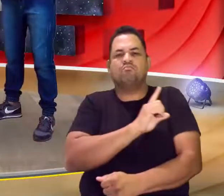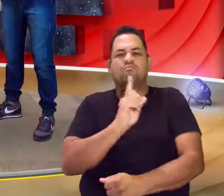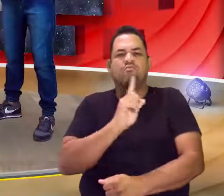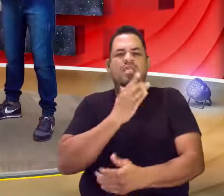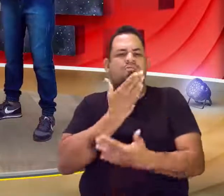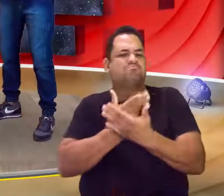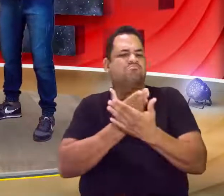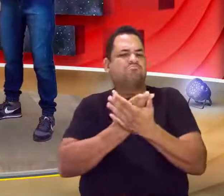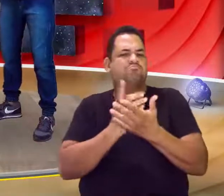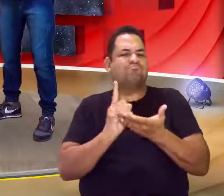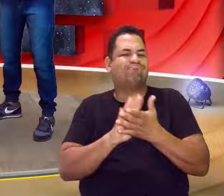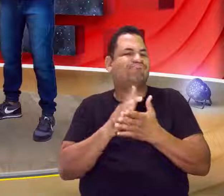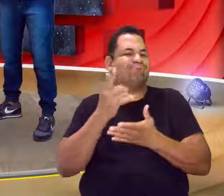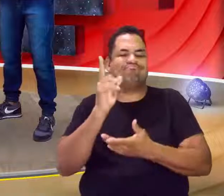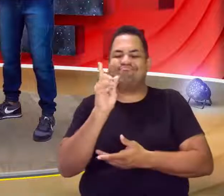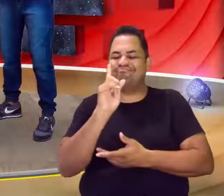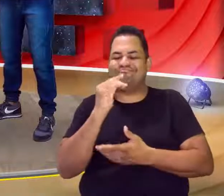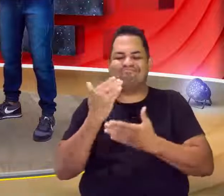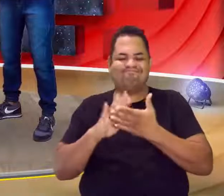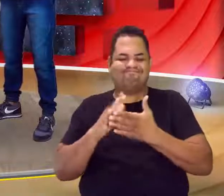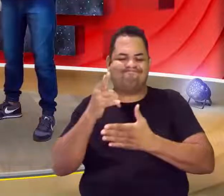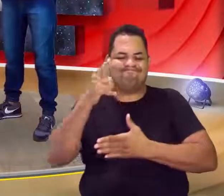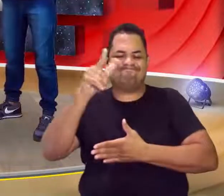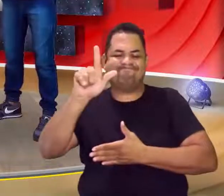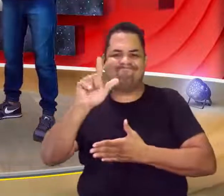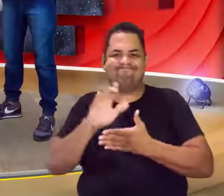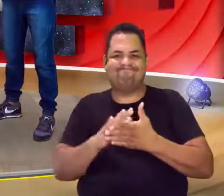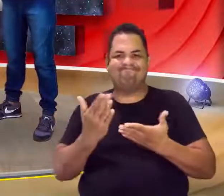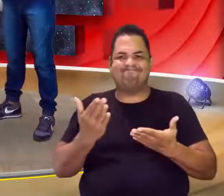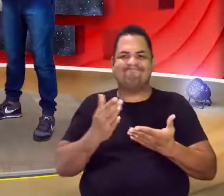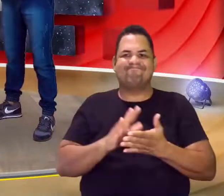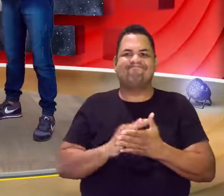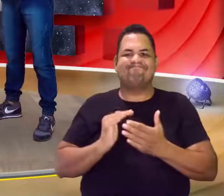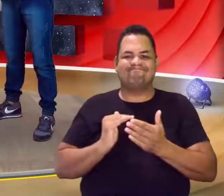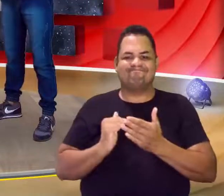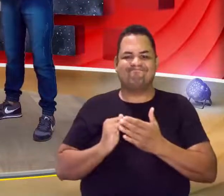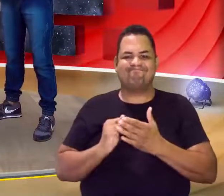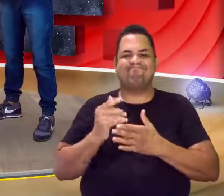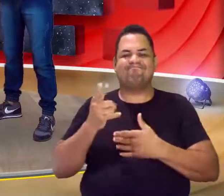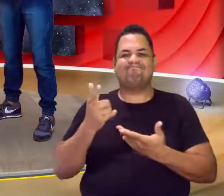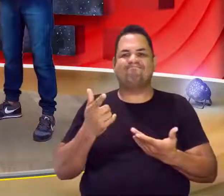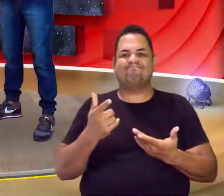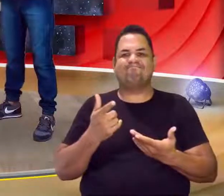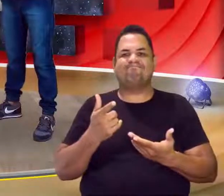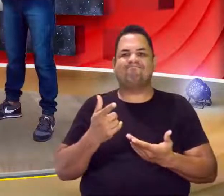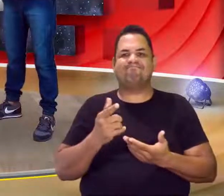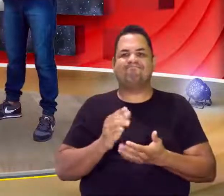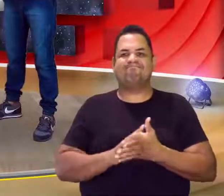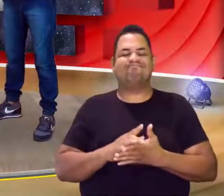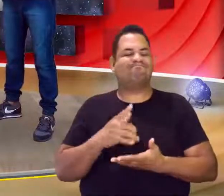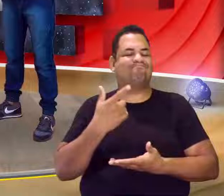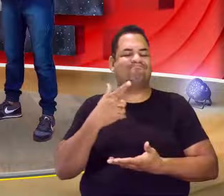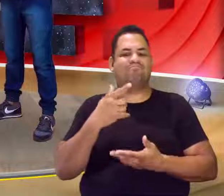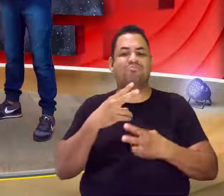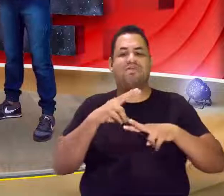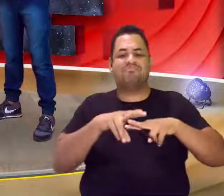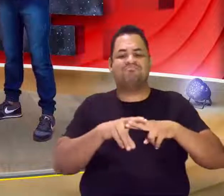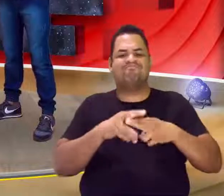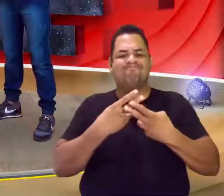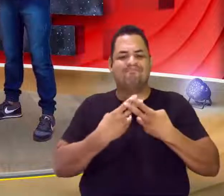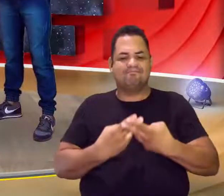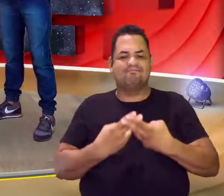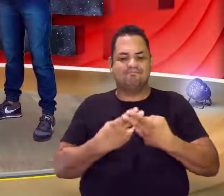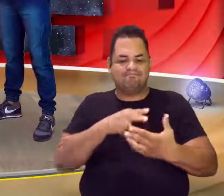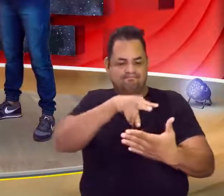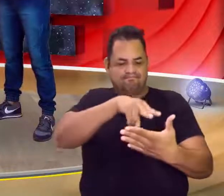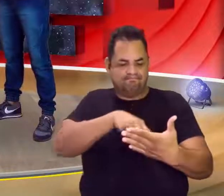prepara, ele não consegue, né, ter um êxito. Por quê? Primeiro, ele não vai ter paciência para ler a questão,